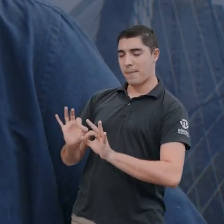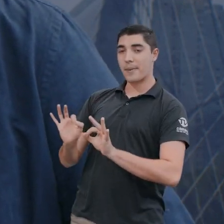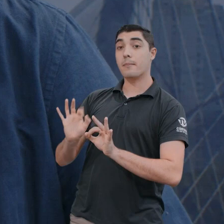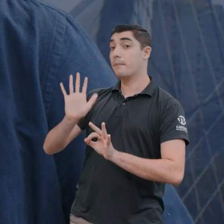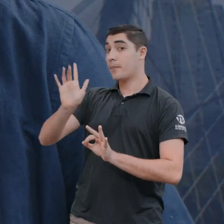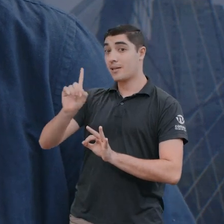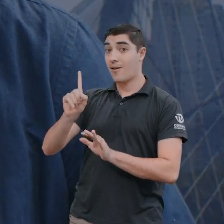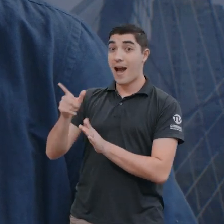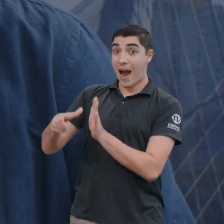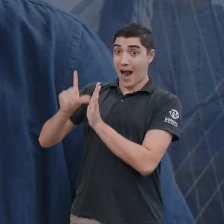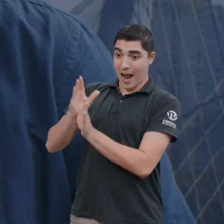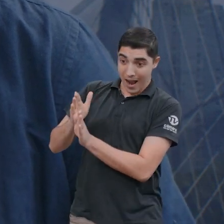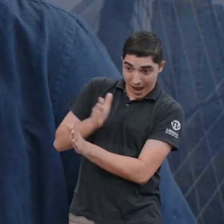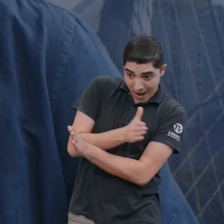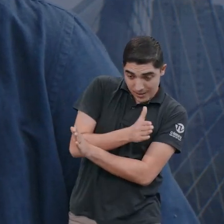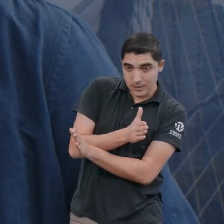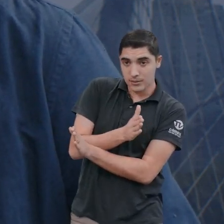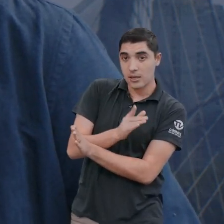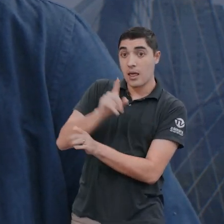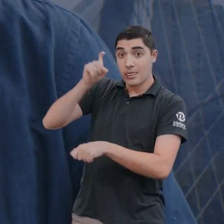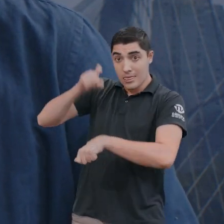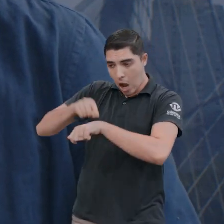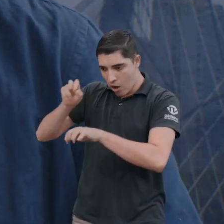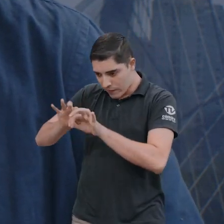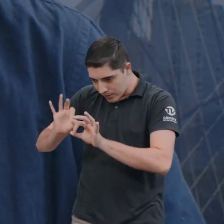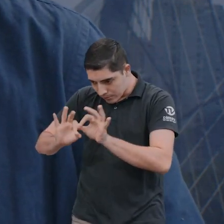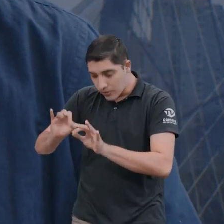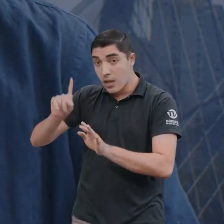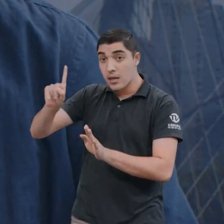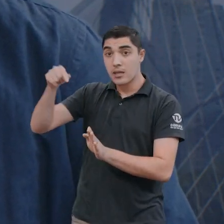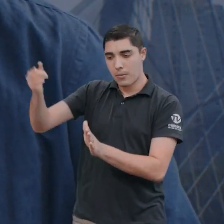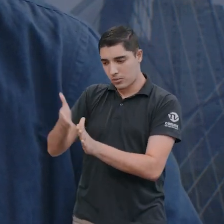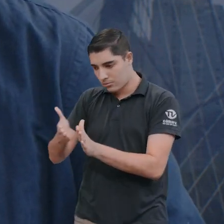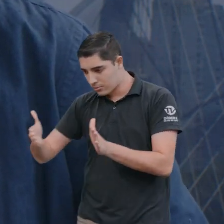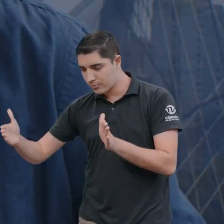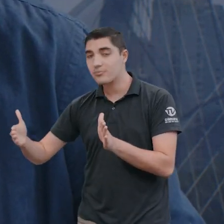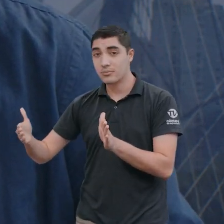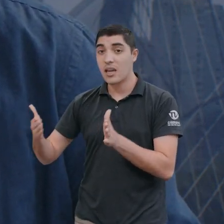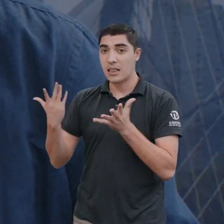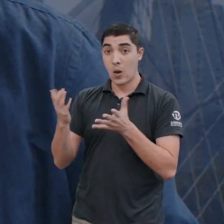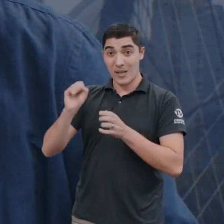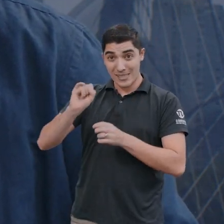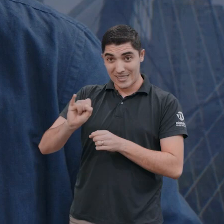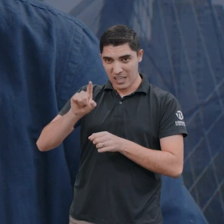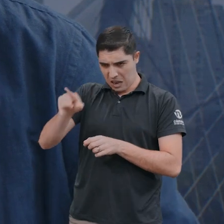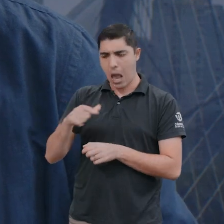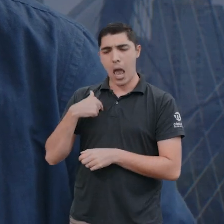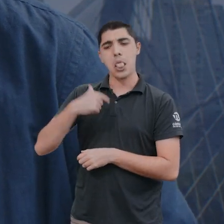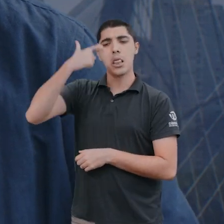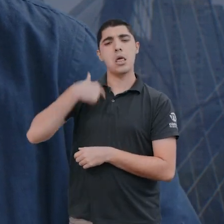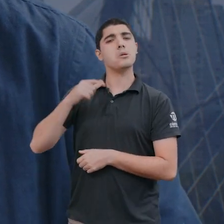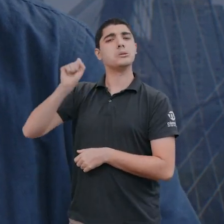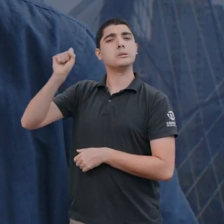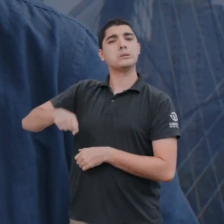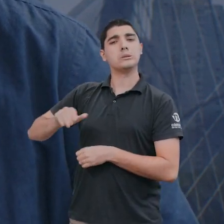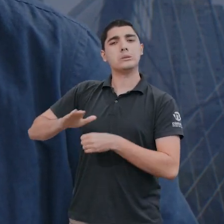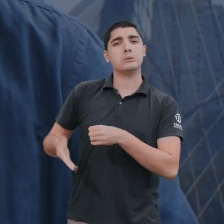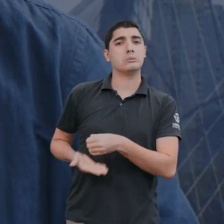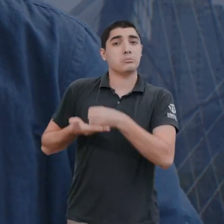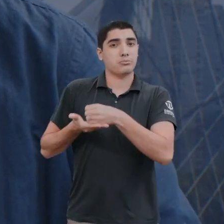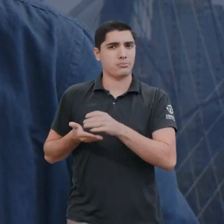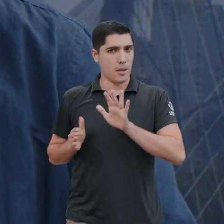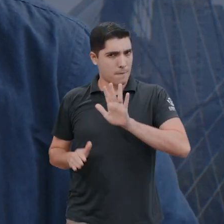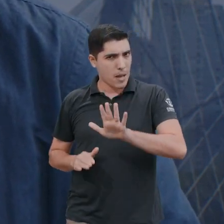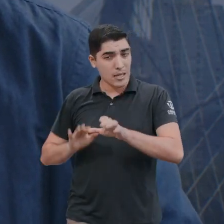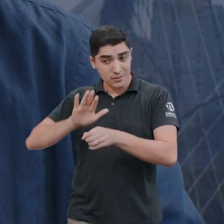muito depois dessa peça estar pronta, né? Então, quando a gente se declara sustentável, é muito necessário que a gente tenha